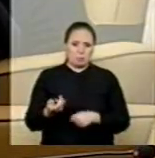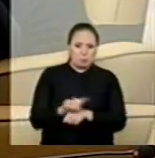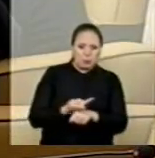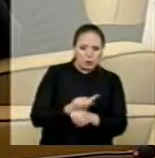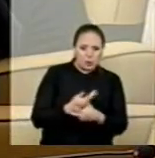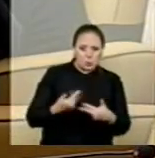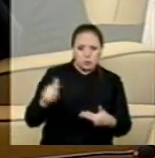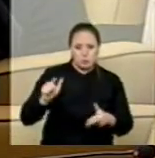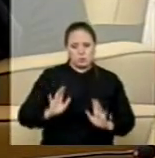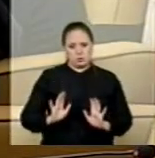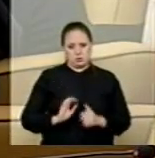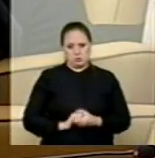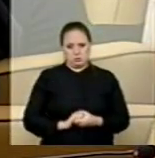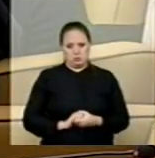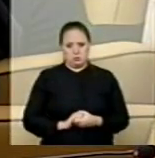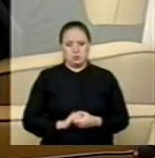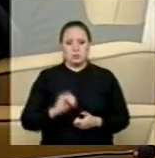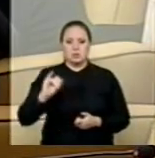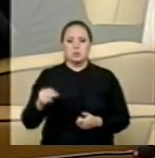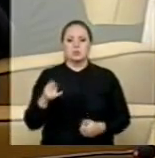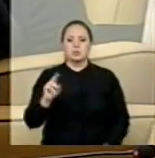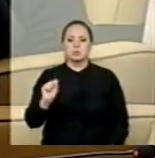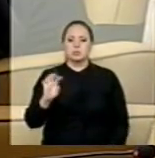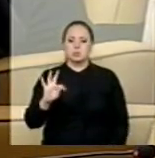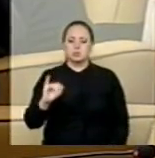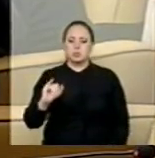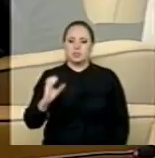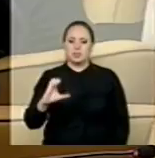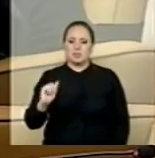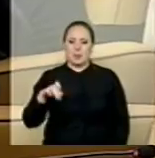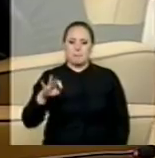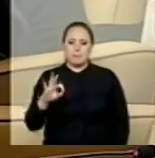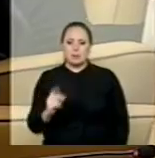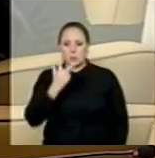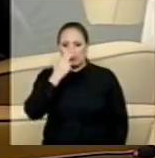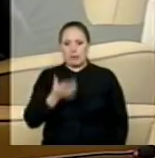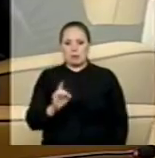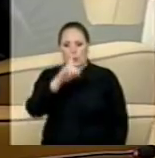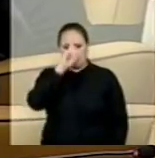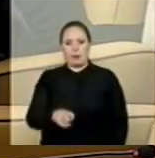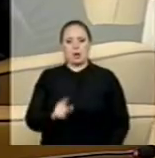o justiçamento, a justiça a ferro e fogo,